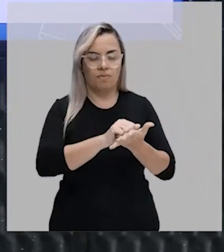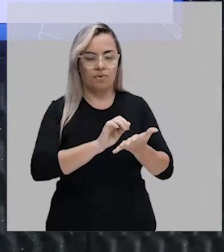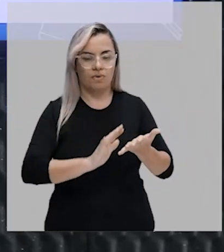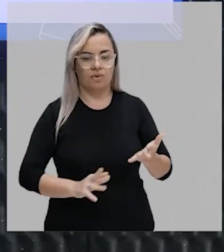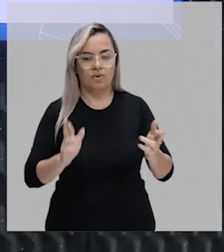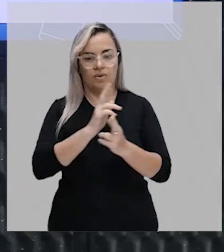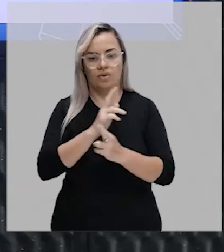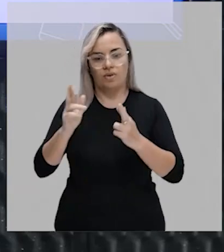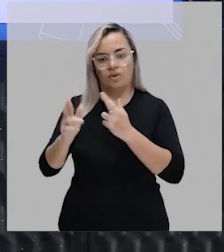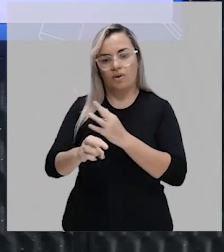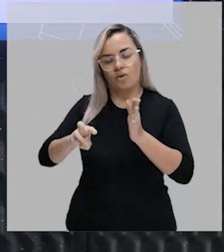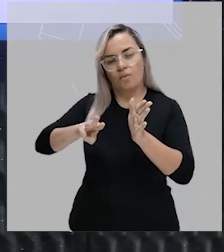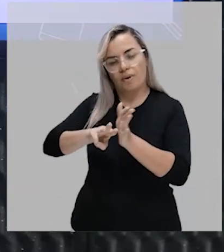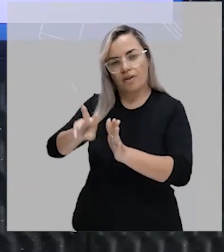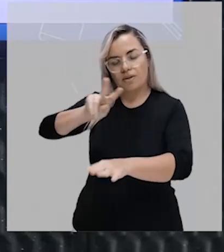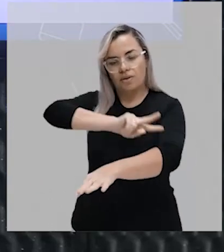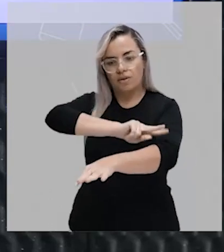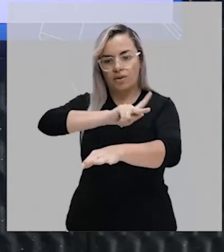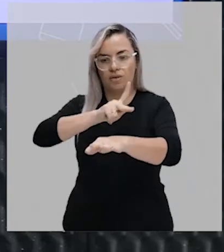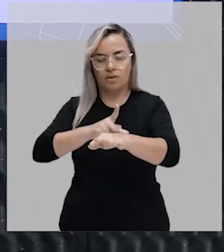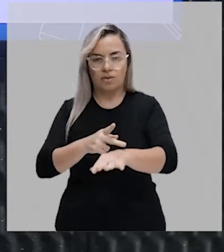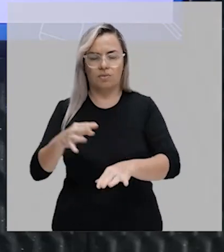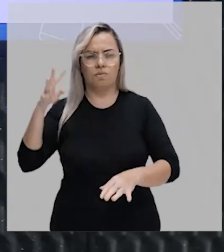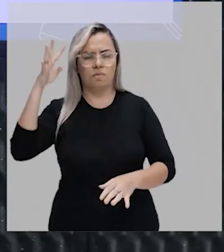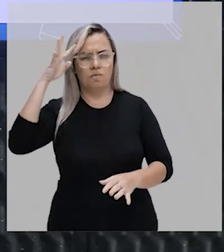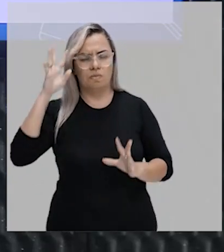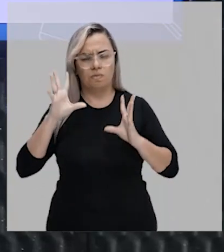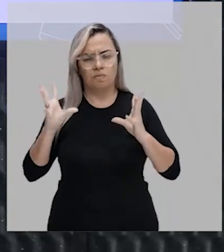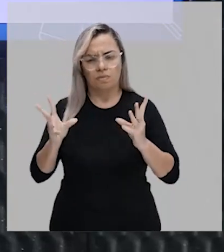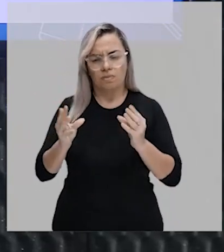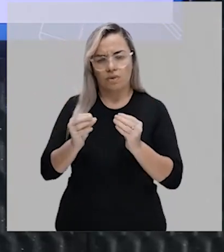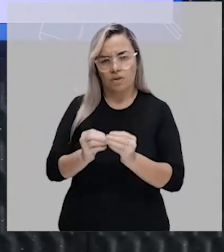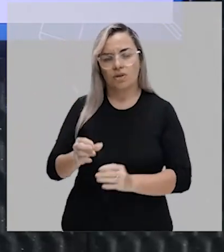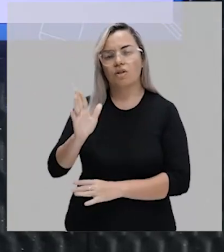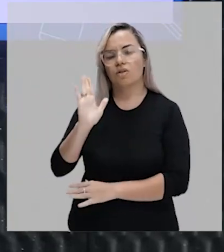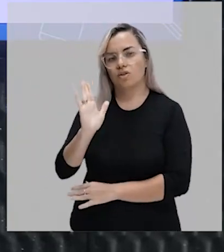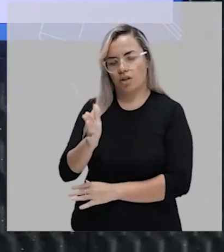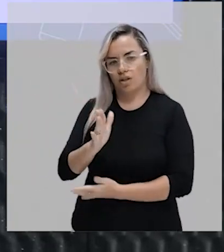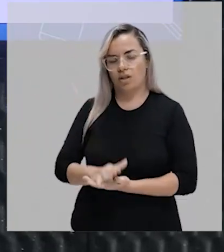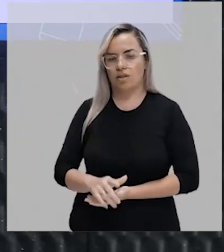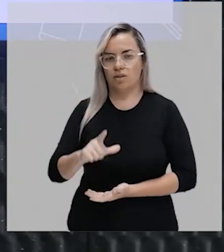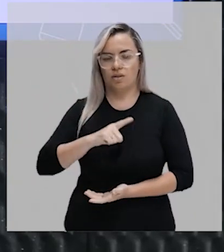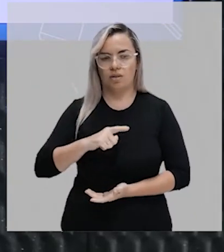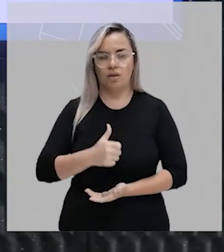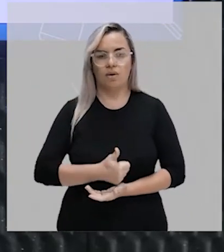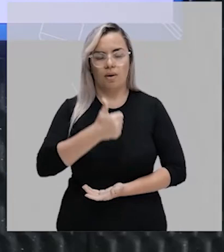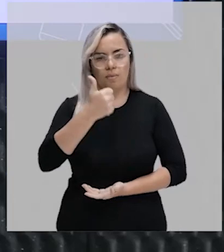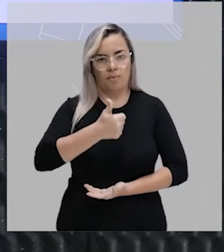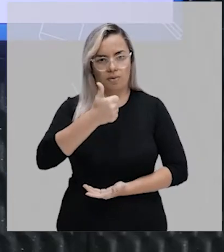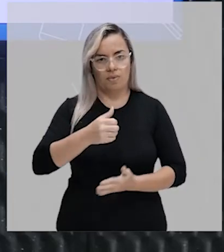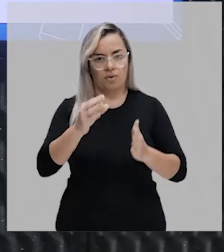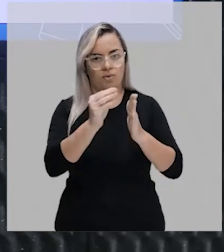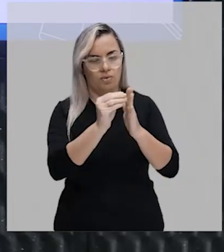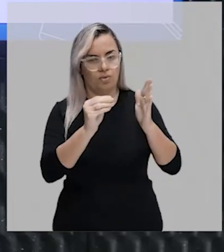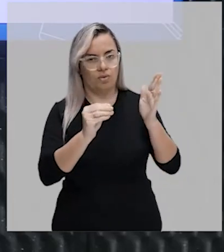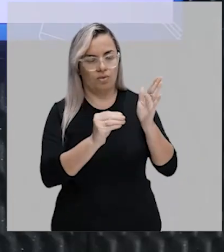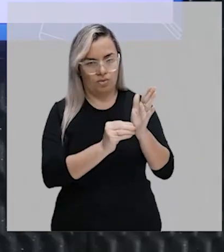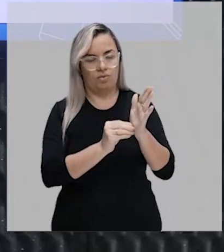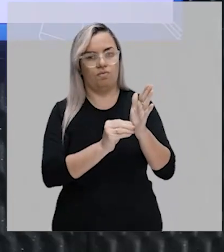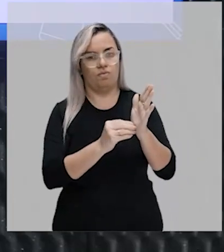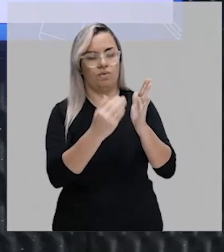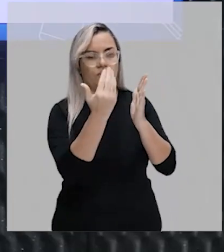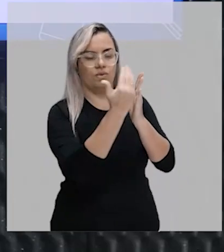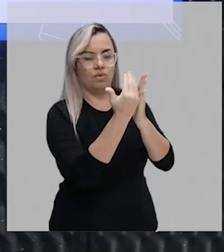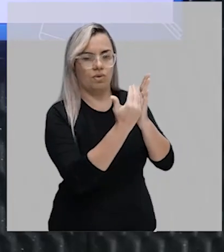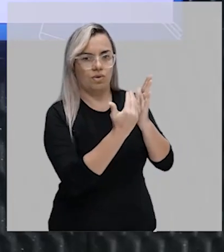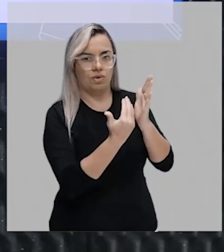relacionadas aqui sobre o método hipotético dedutivo, tá? Nós já tivemos uma primeira aula, uma aula teórica, eu expliquei sobre os passos